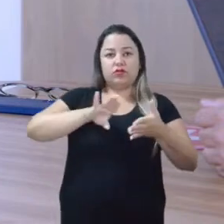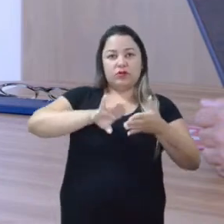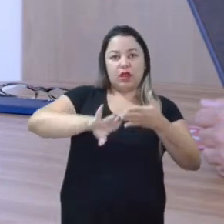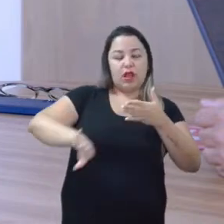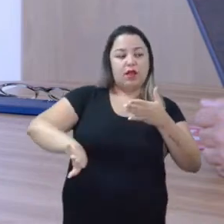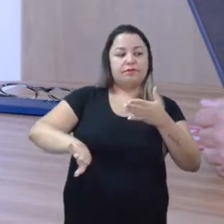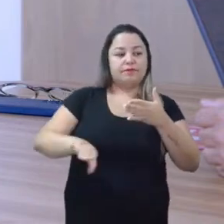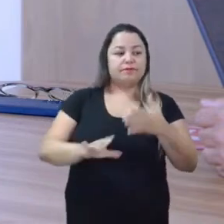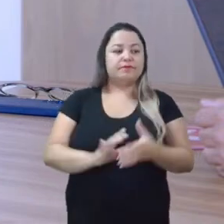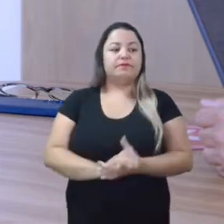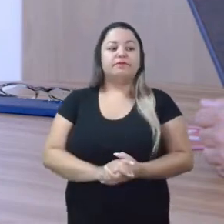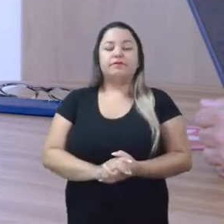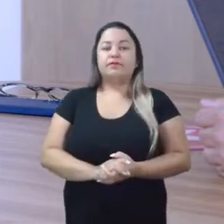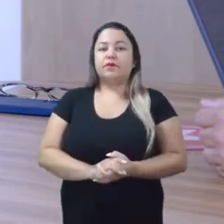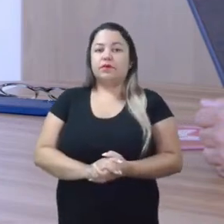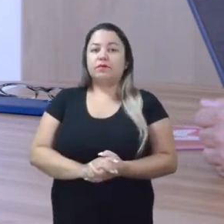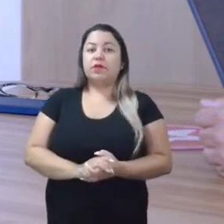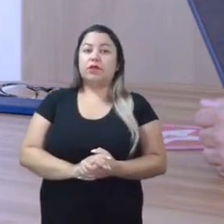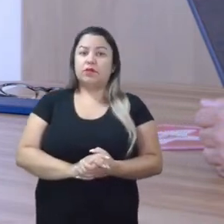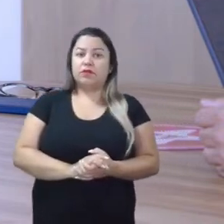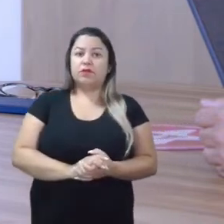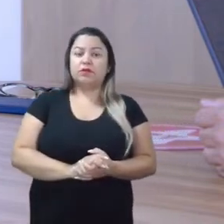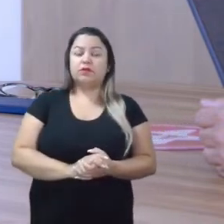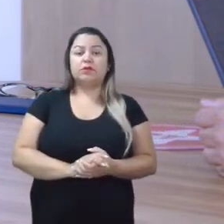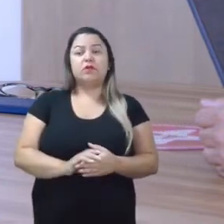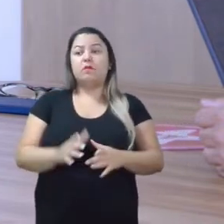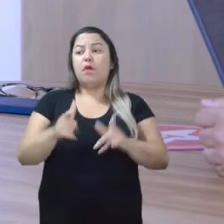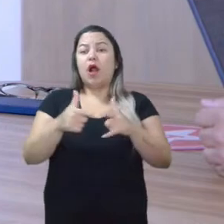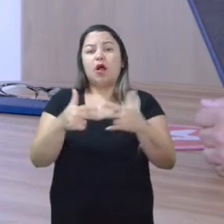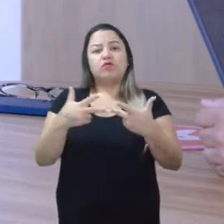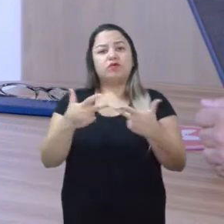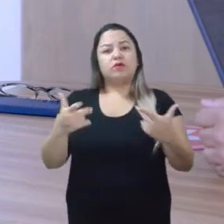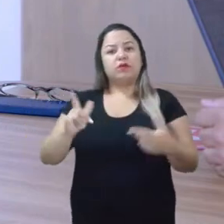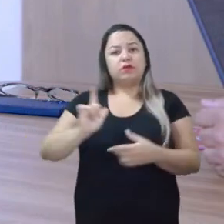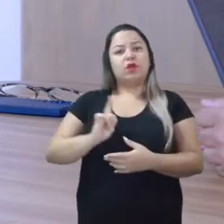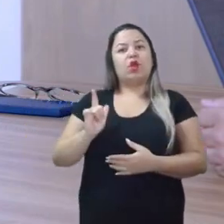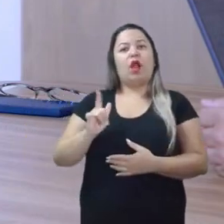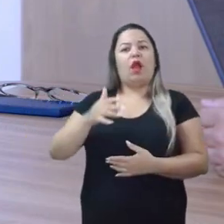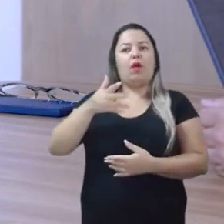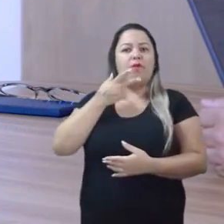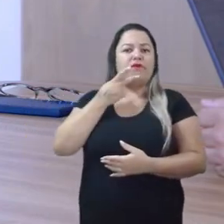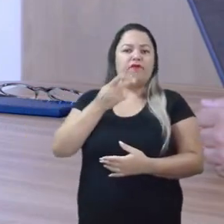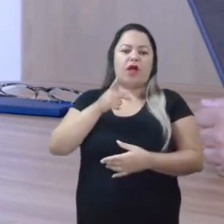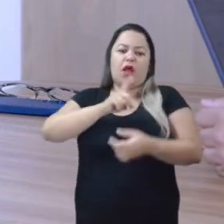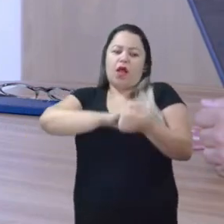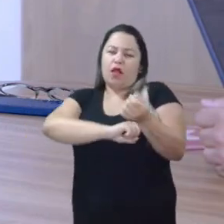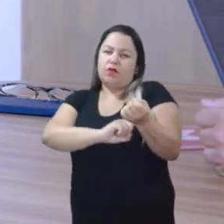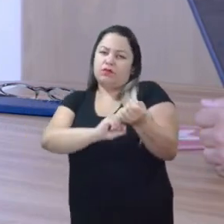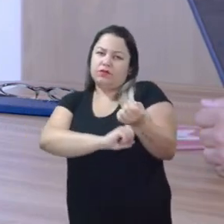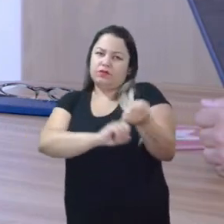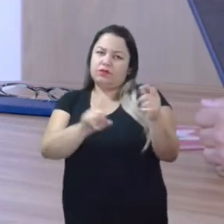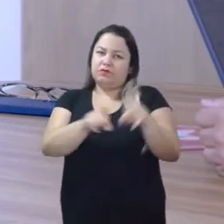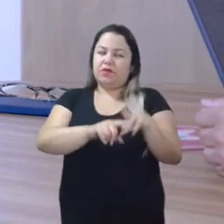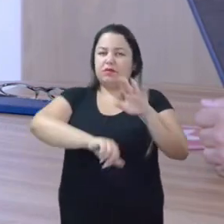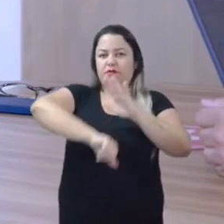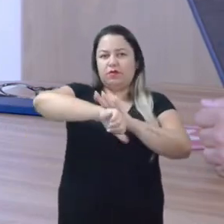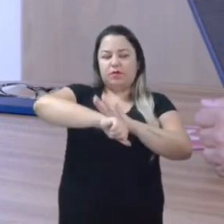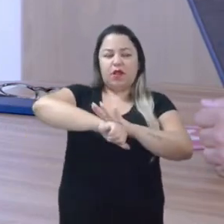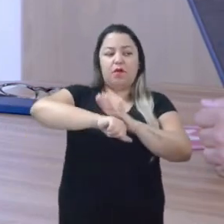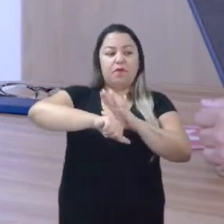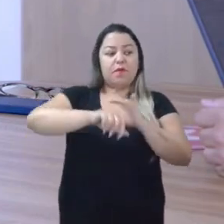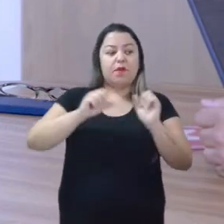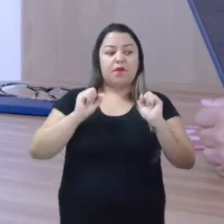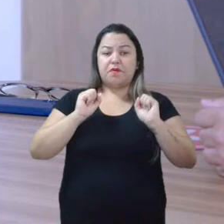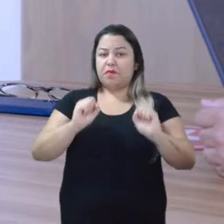desse ambiente digital conteúdos que tenham aí, quem sabe, um discurso de ódio, que tenham aí conteúdos criminais e que possam principalmente